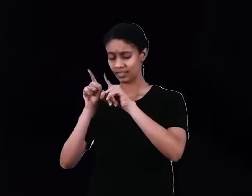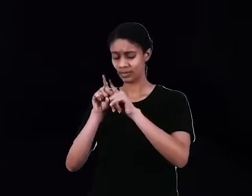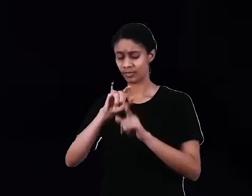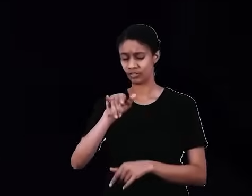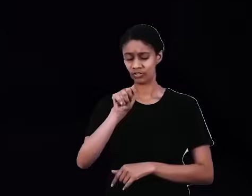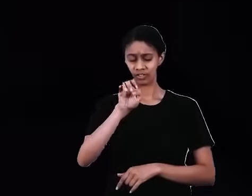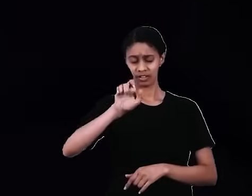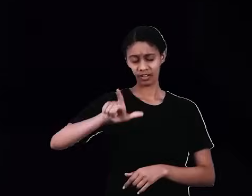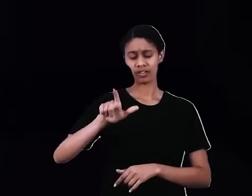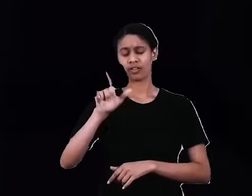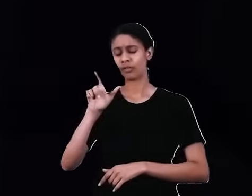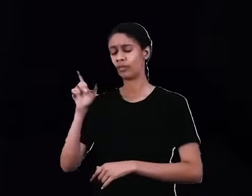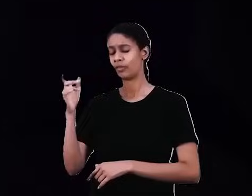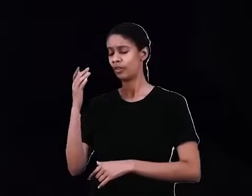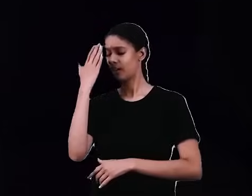confiança.